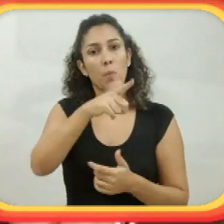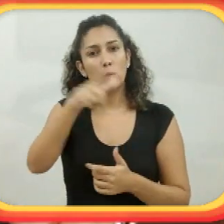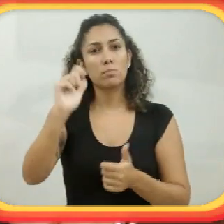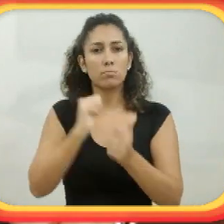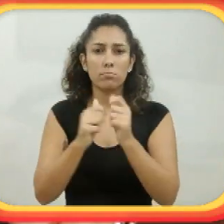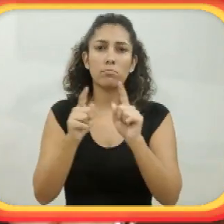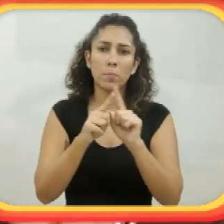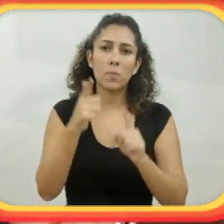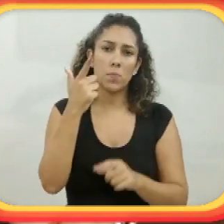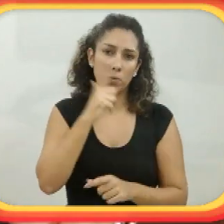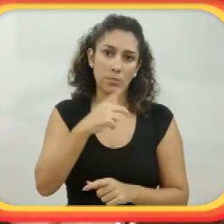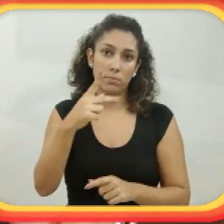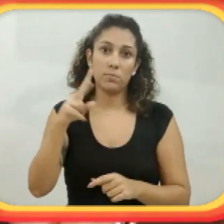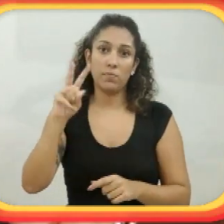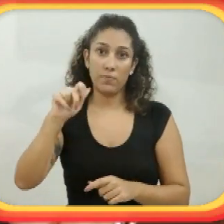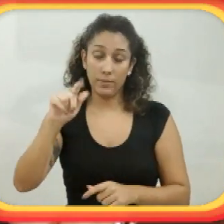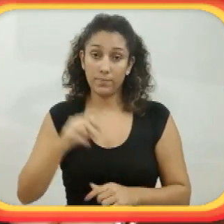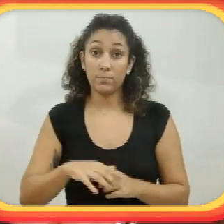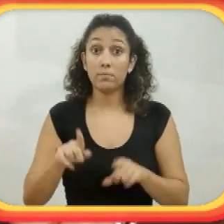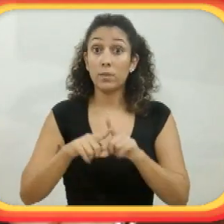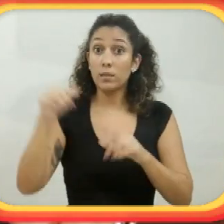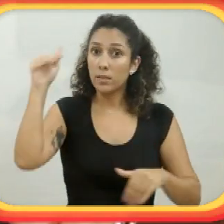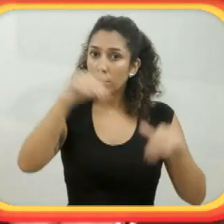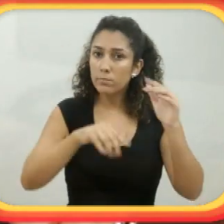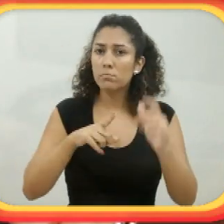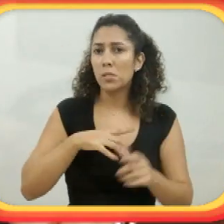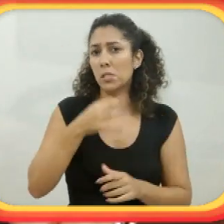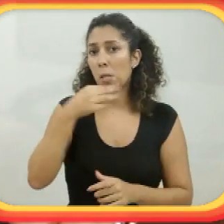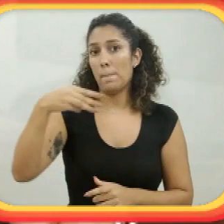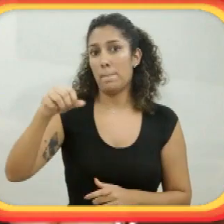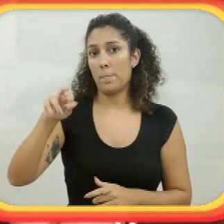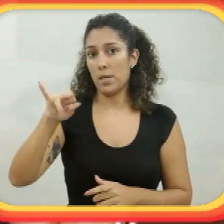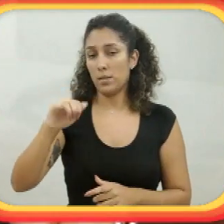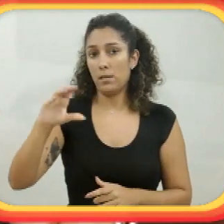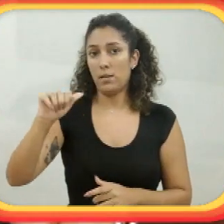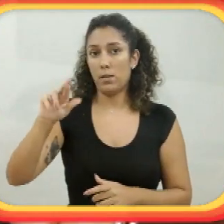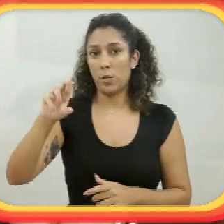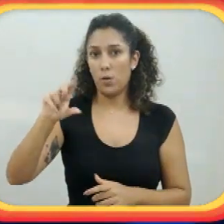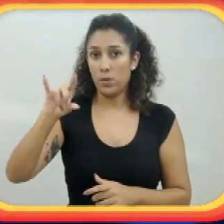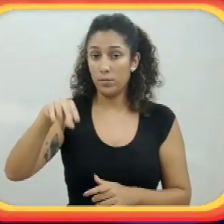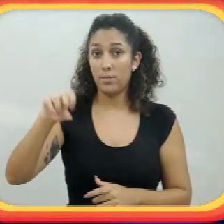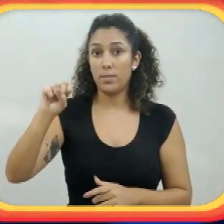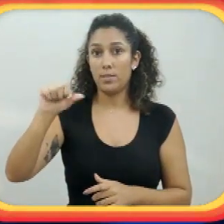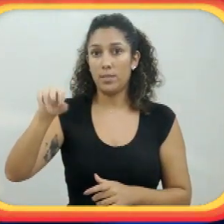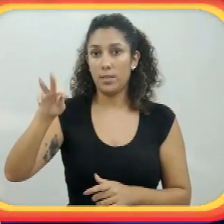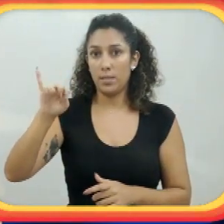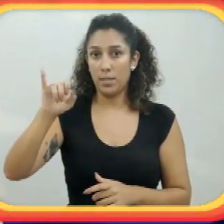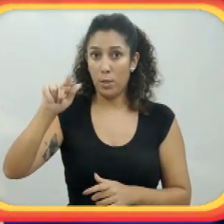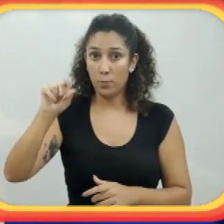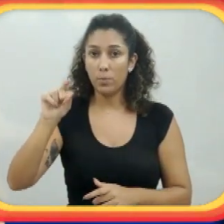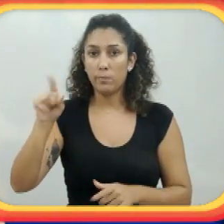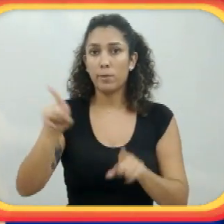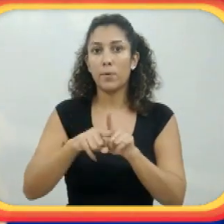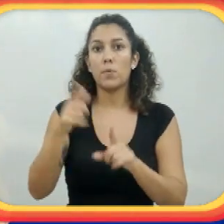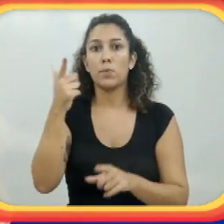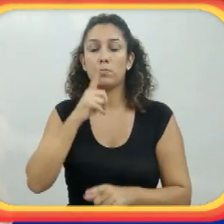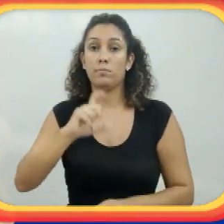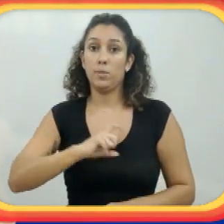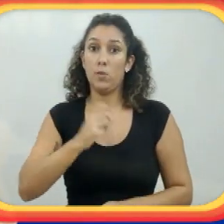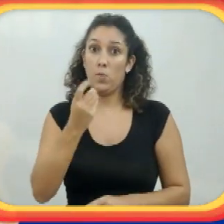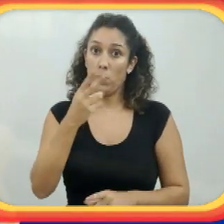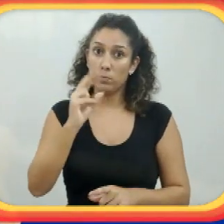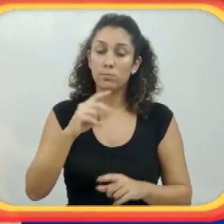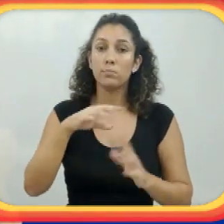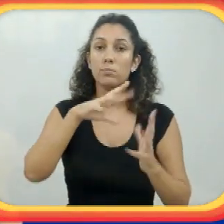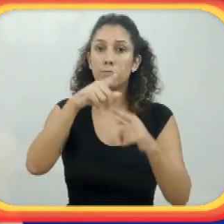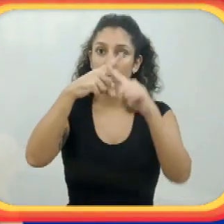que conseguiram a sua vaga. Na natação podemos citar a Maria Carolina Santiago, né, que